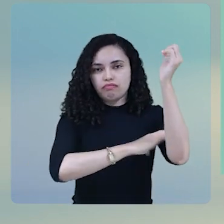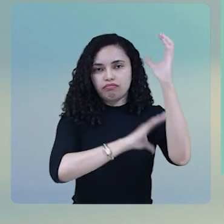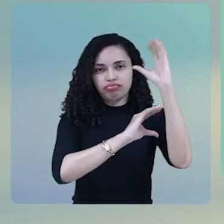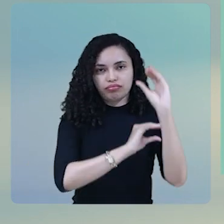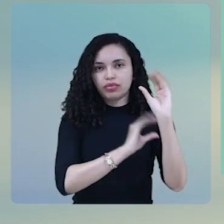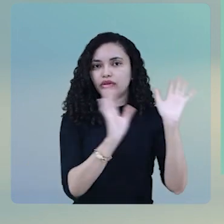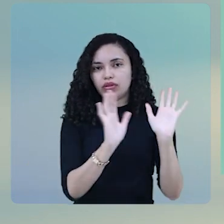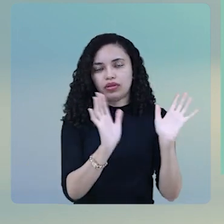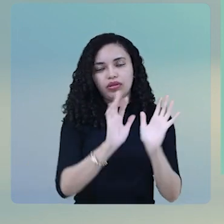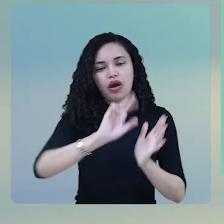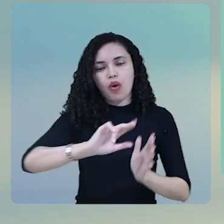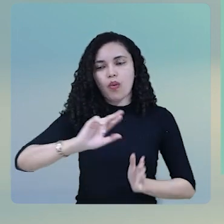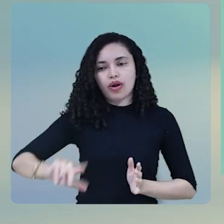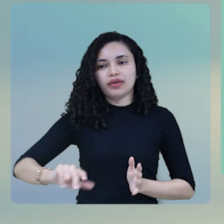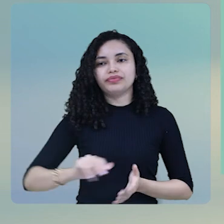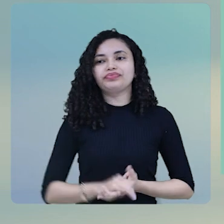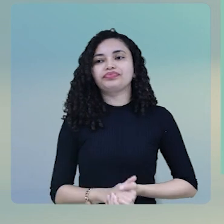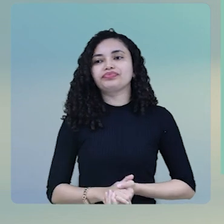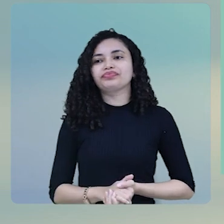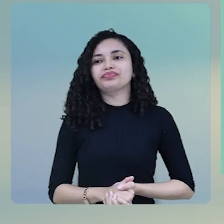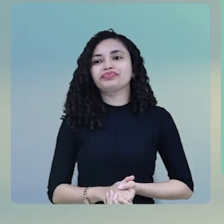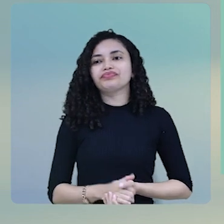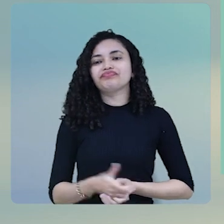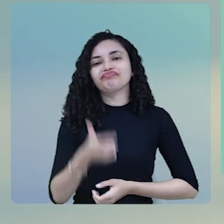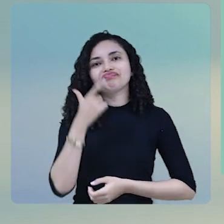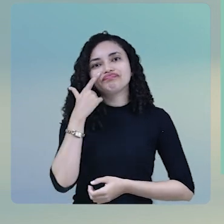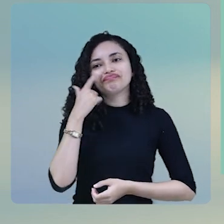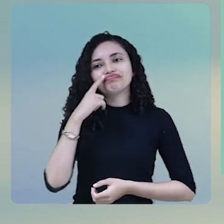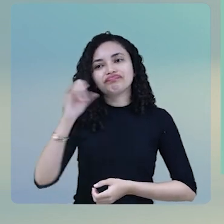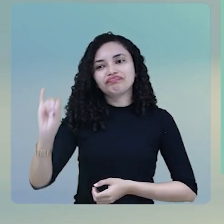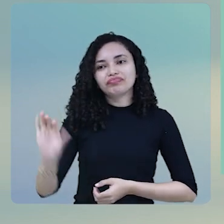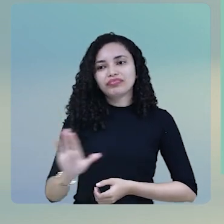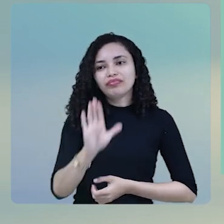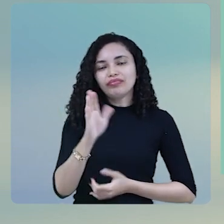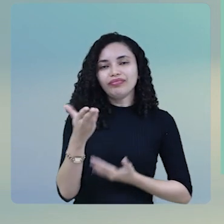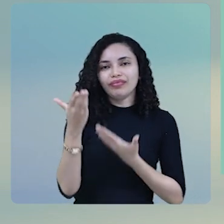nós não estamos falando de massa muscular. Tá bom?